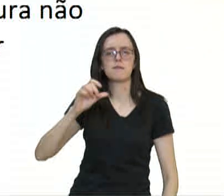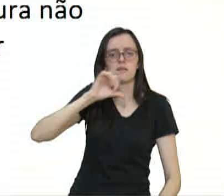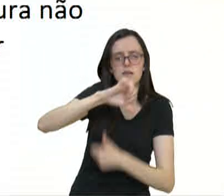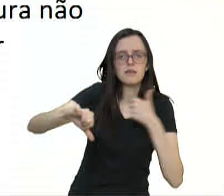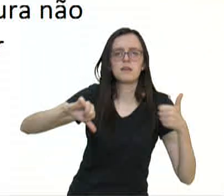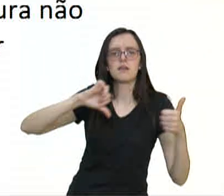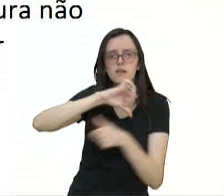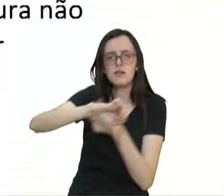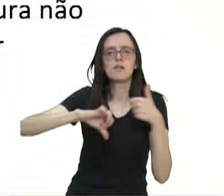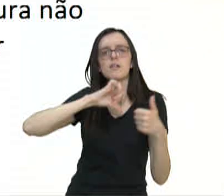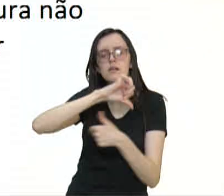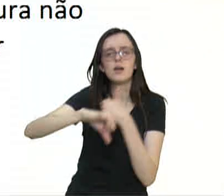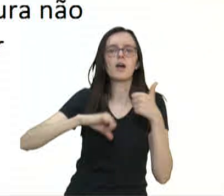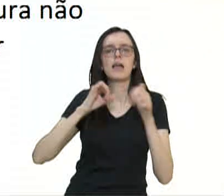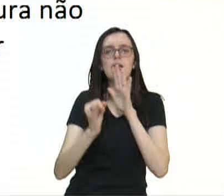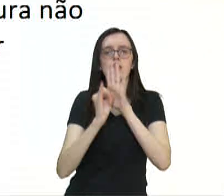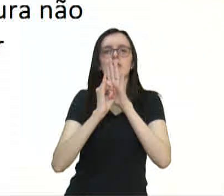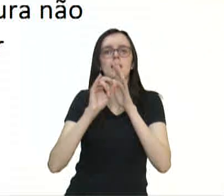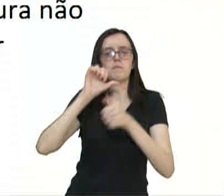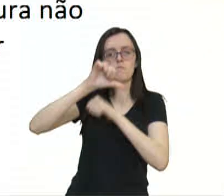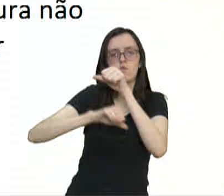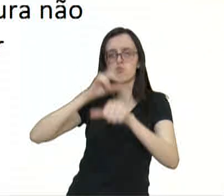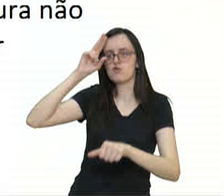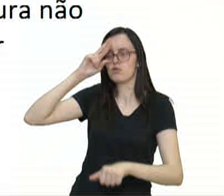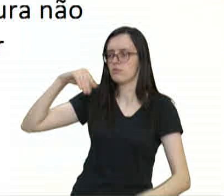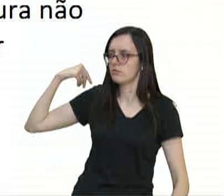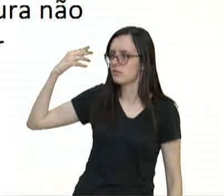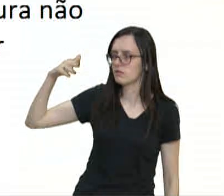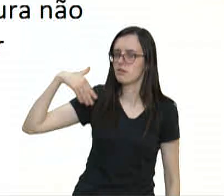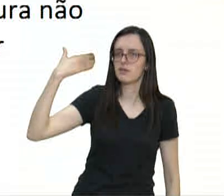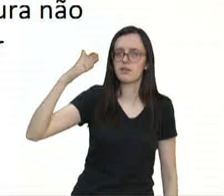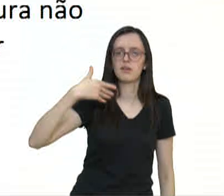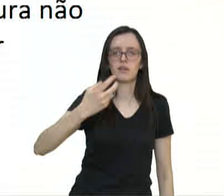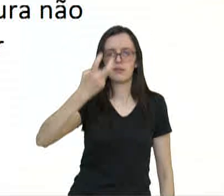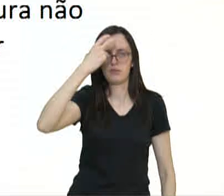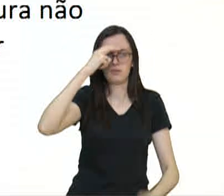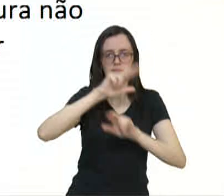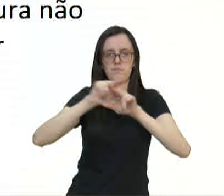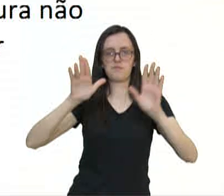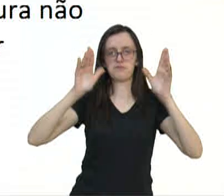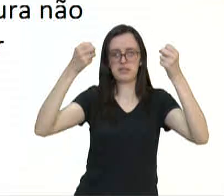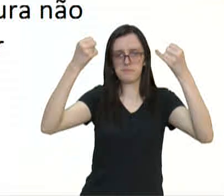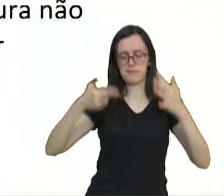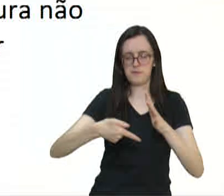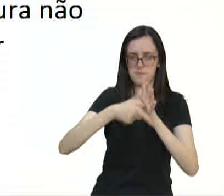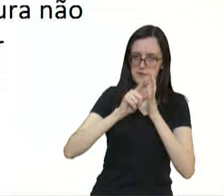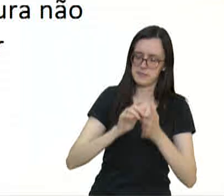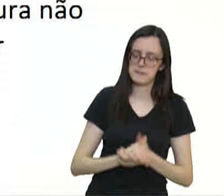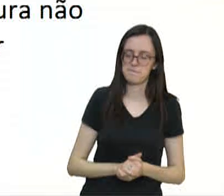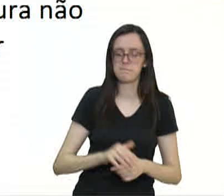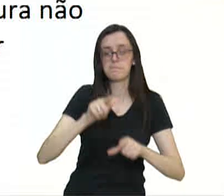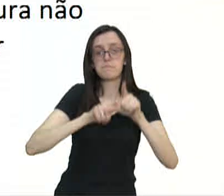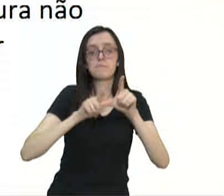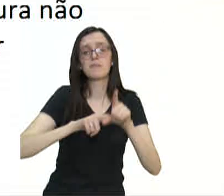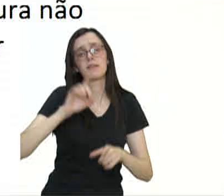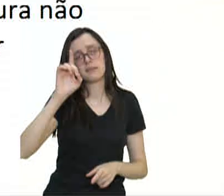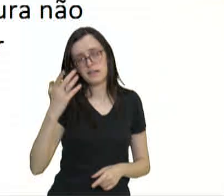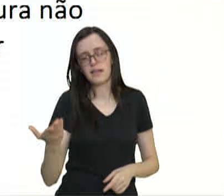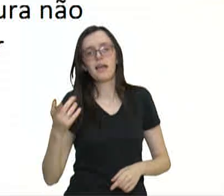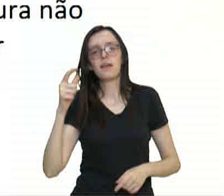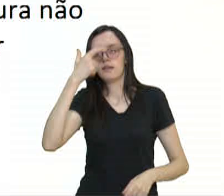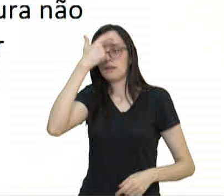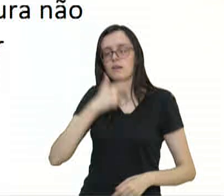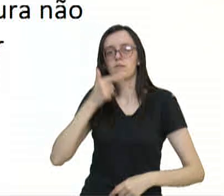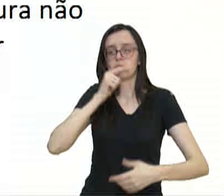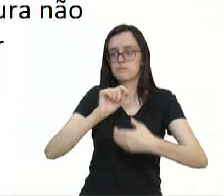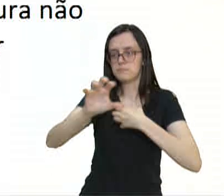A nossa identidade vai mudar historicamente, né? Com todo o multiculturalismo que a gente já falou. E a D, a capacidade de um indivíduo se